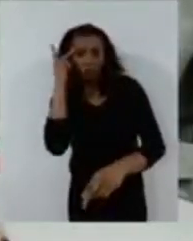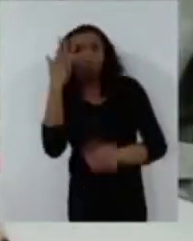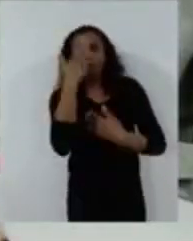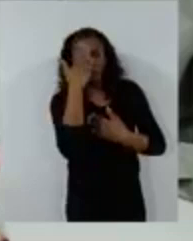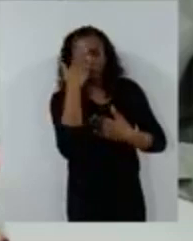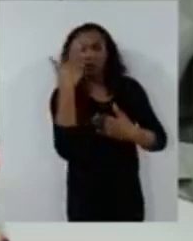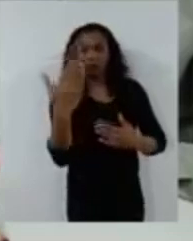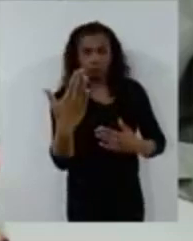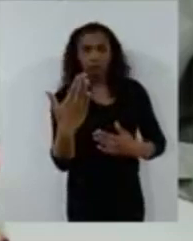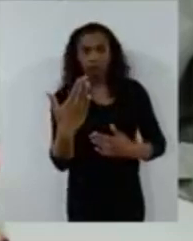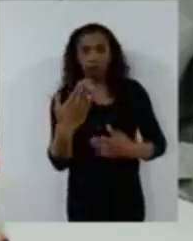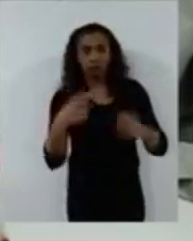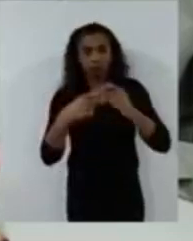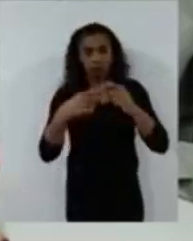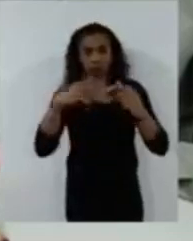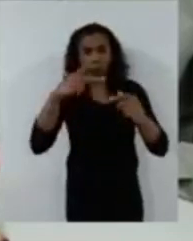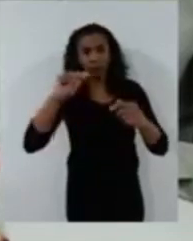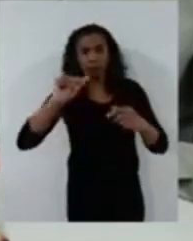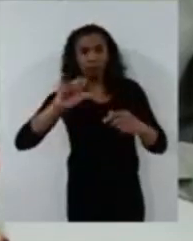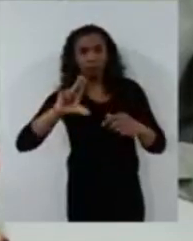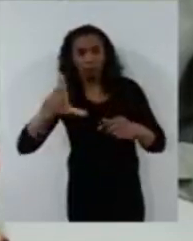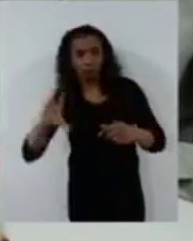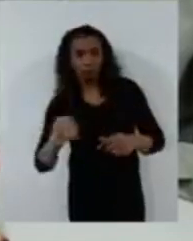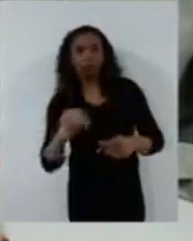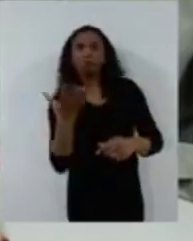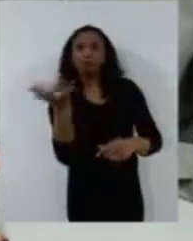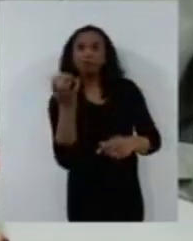Paulo. Quero,